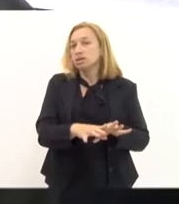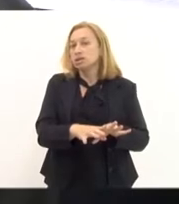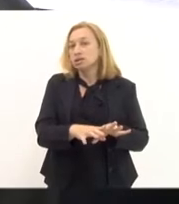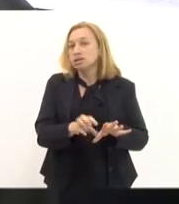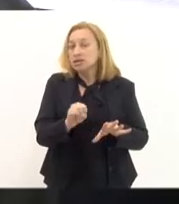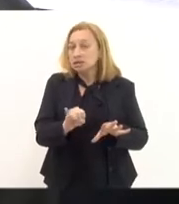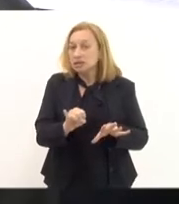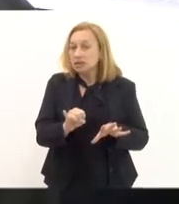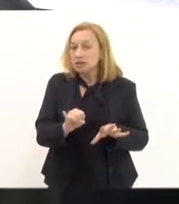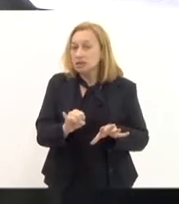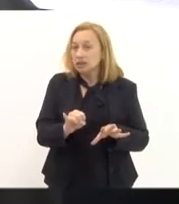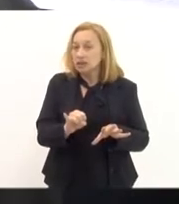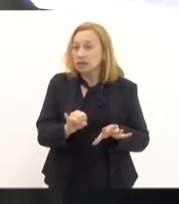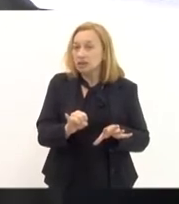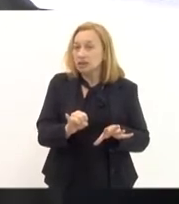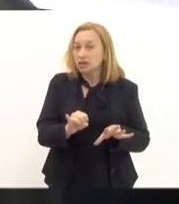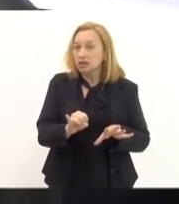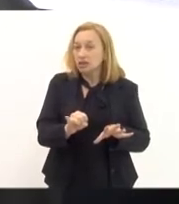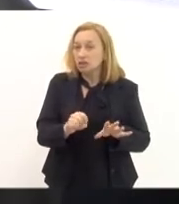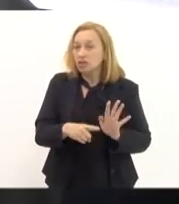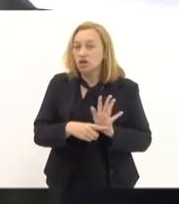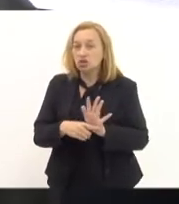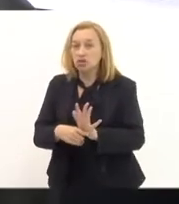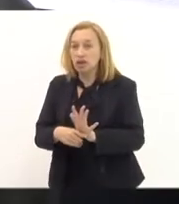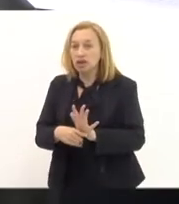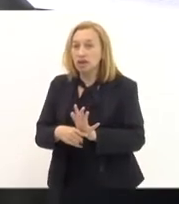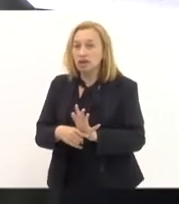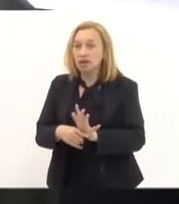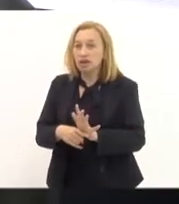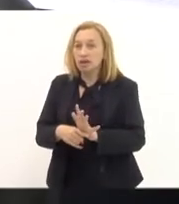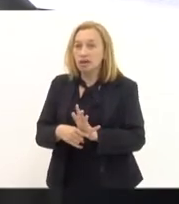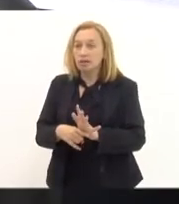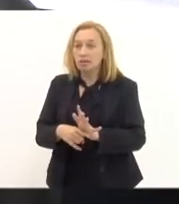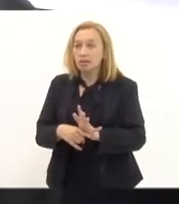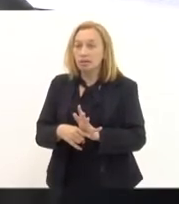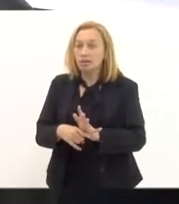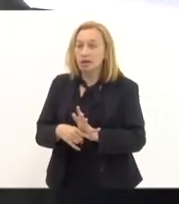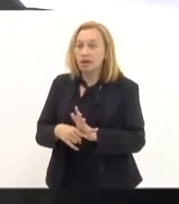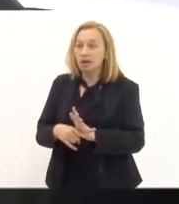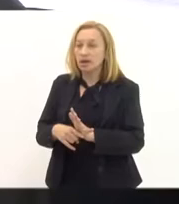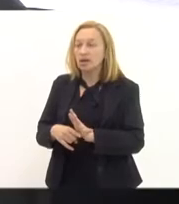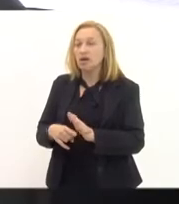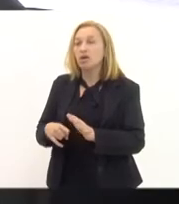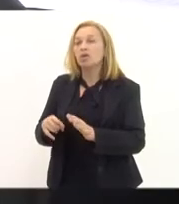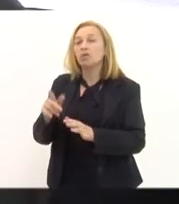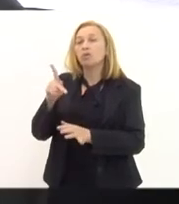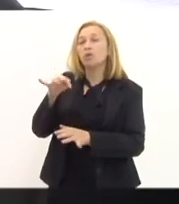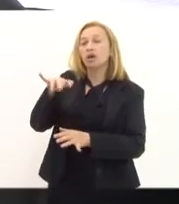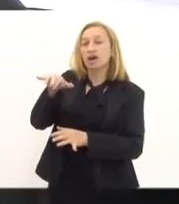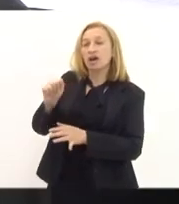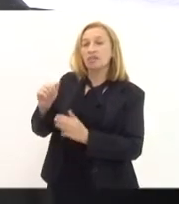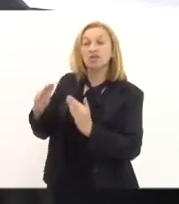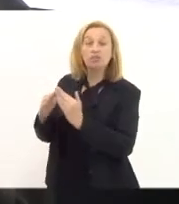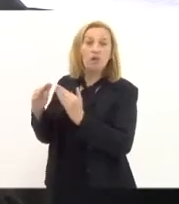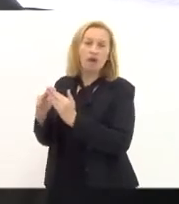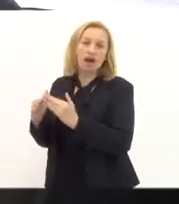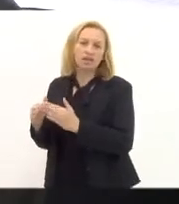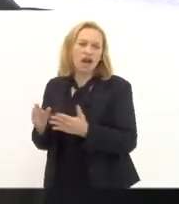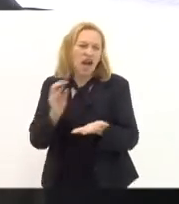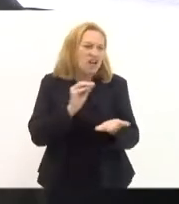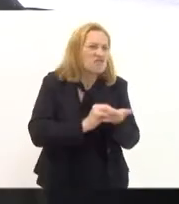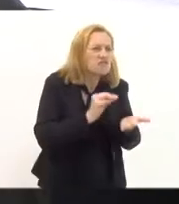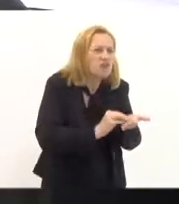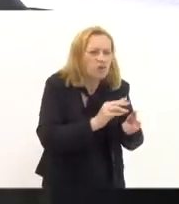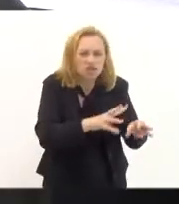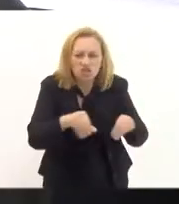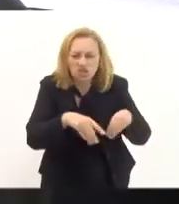inicialmente os programas habitacionais então a gente não pode ter essa visão com a falta de terra